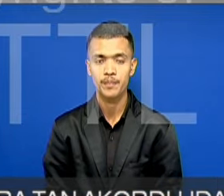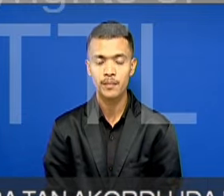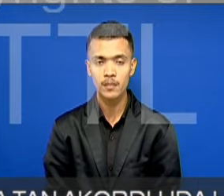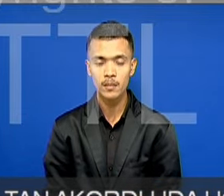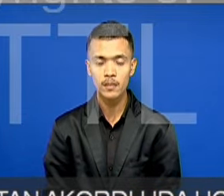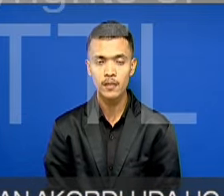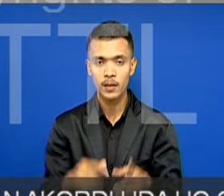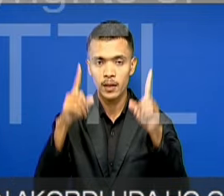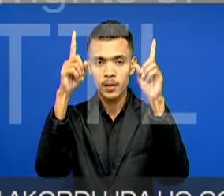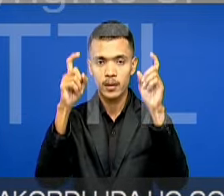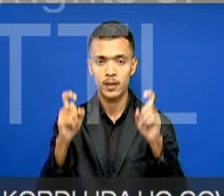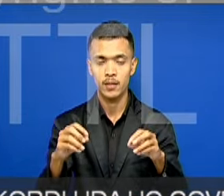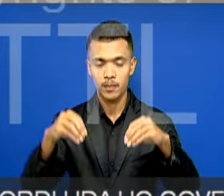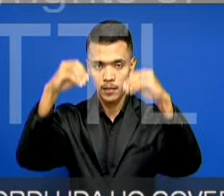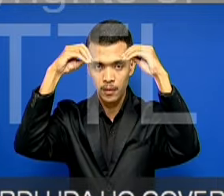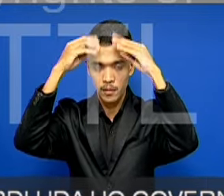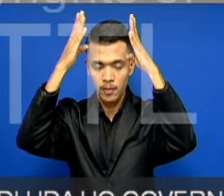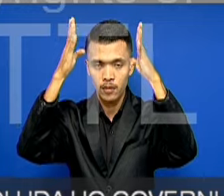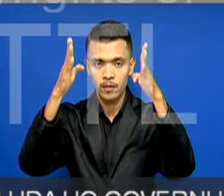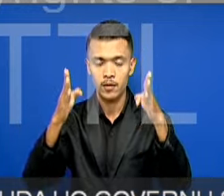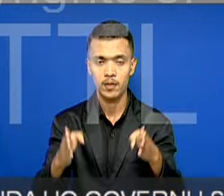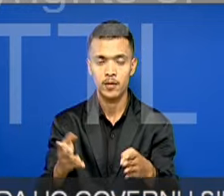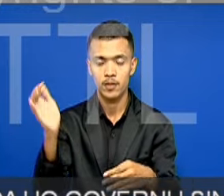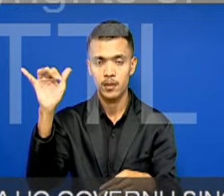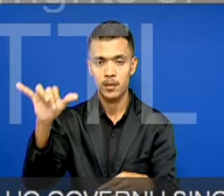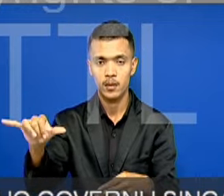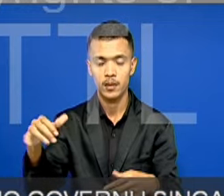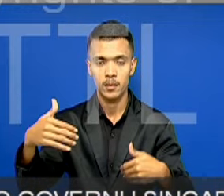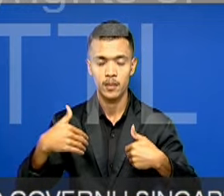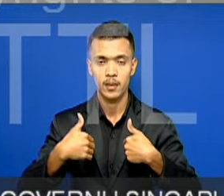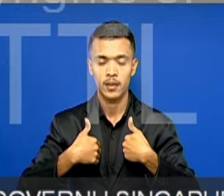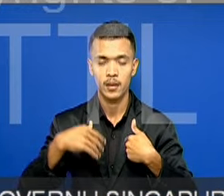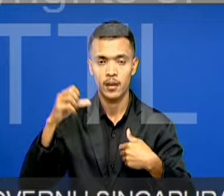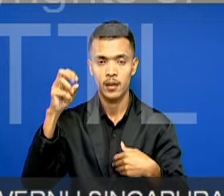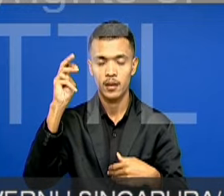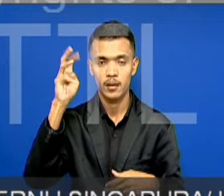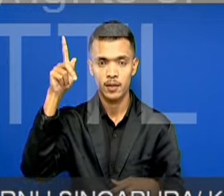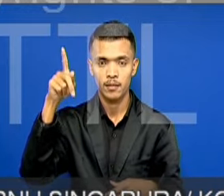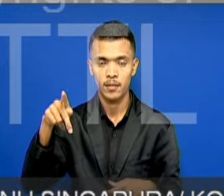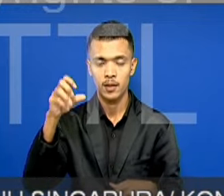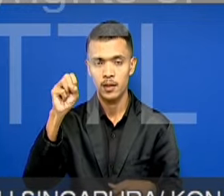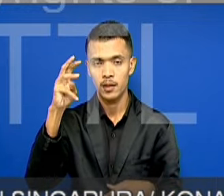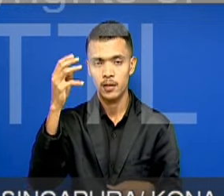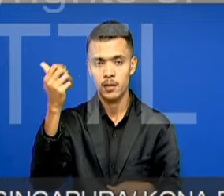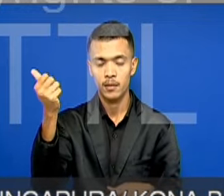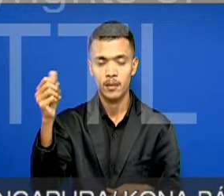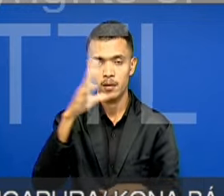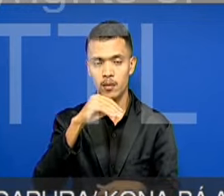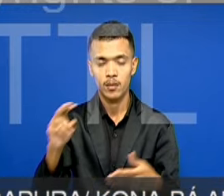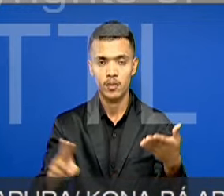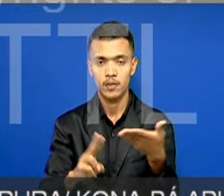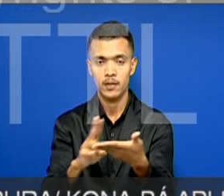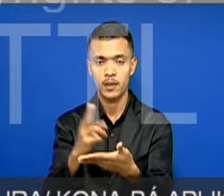Teste para professor de preço vago, menos professor, professor de ensino básico, de ensino secundário, de ensino superior. De agora, halo na